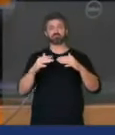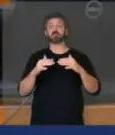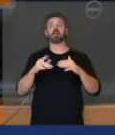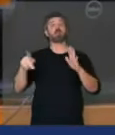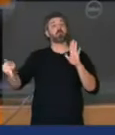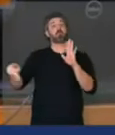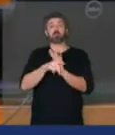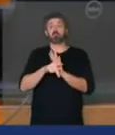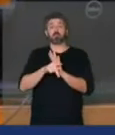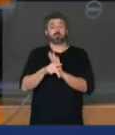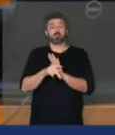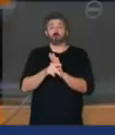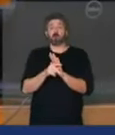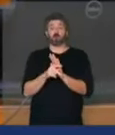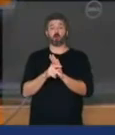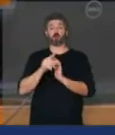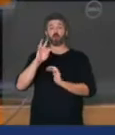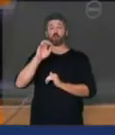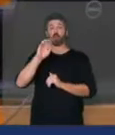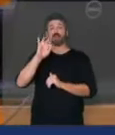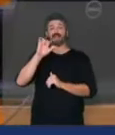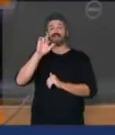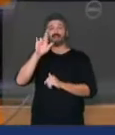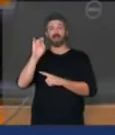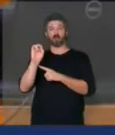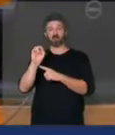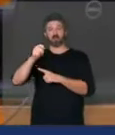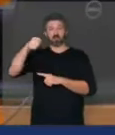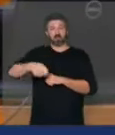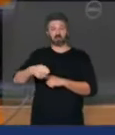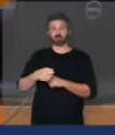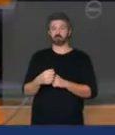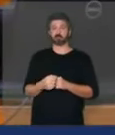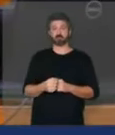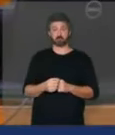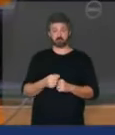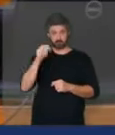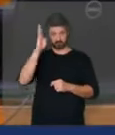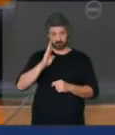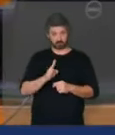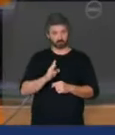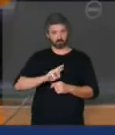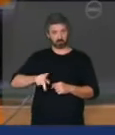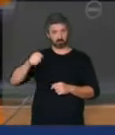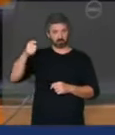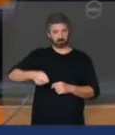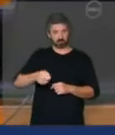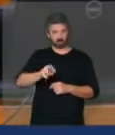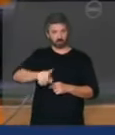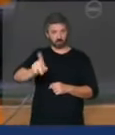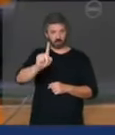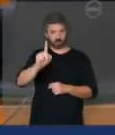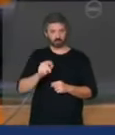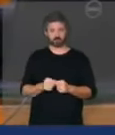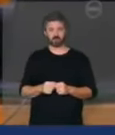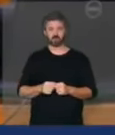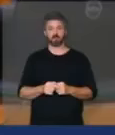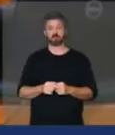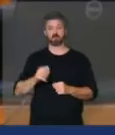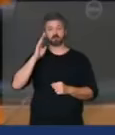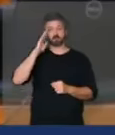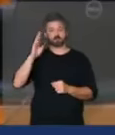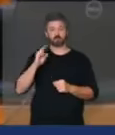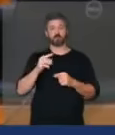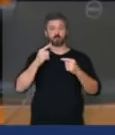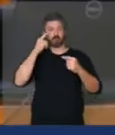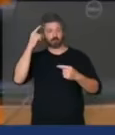própria dos regimes totalitários, o que não é o caso do Brasil. De mais a mais, a troca de